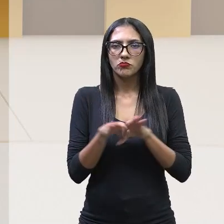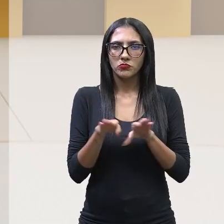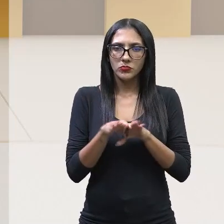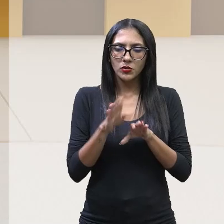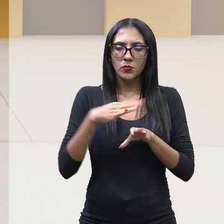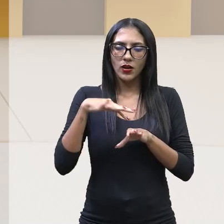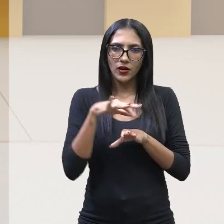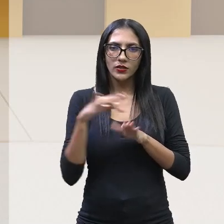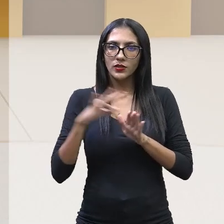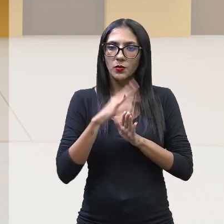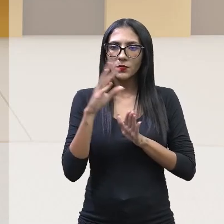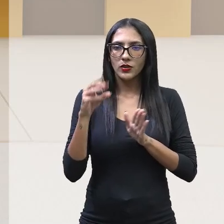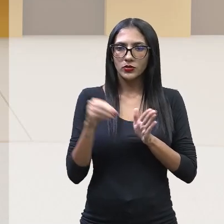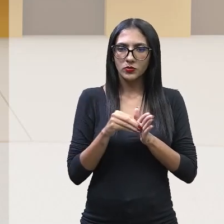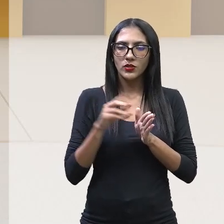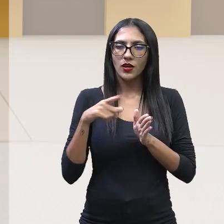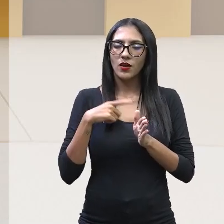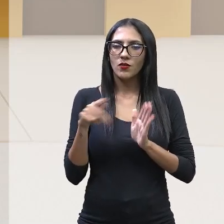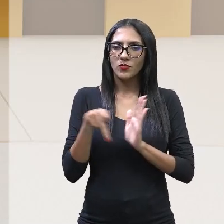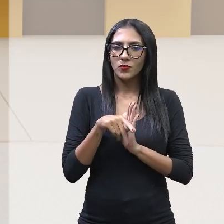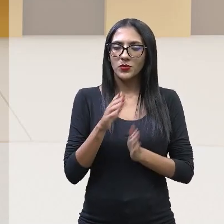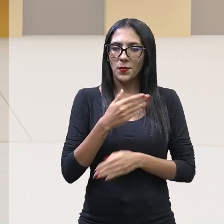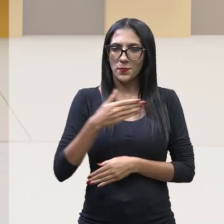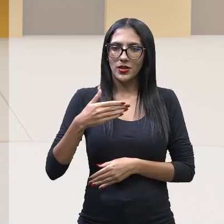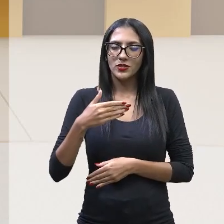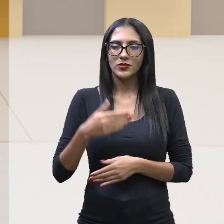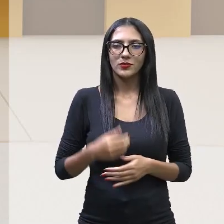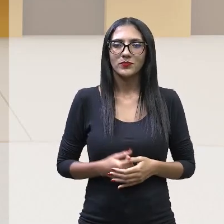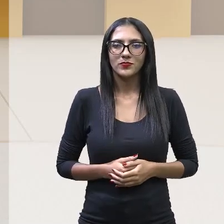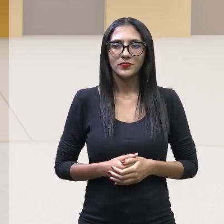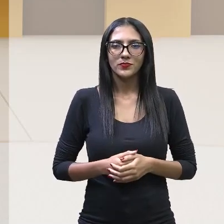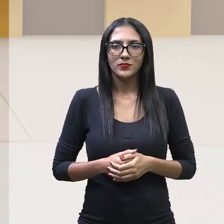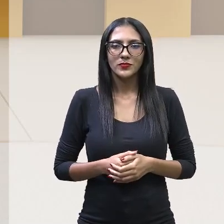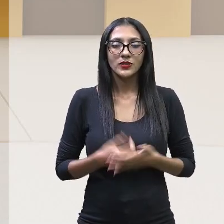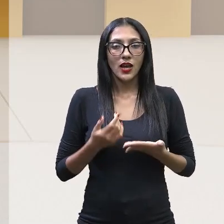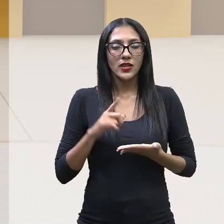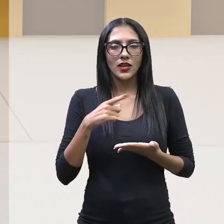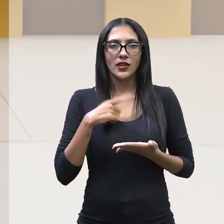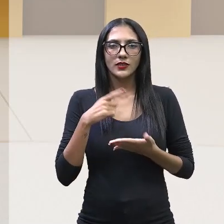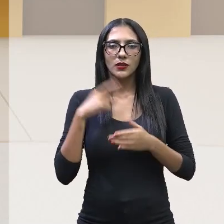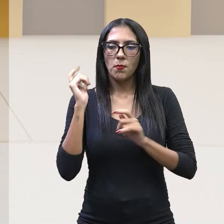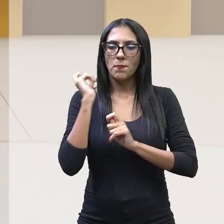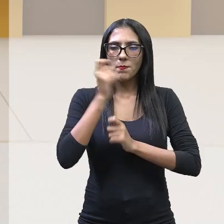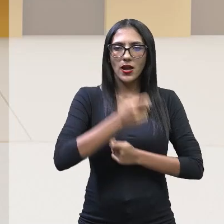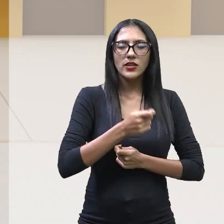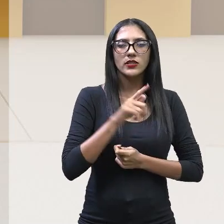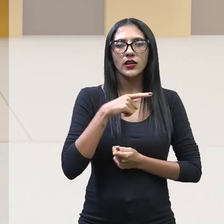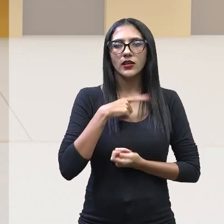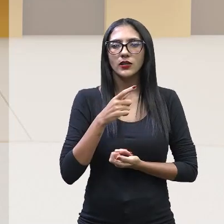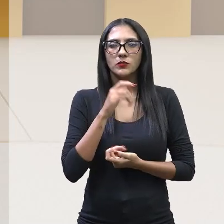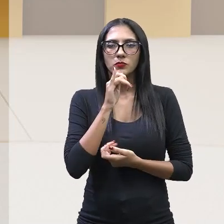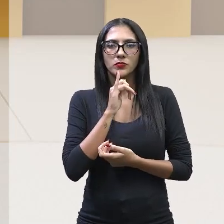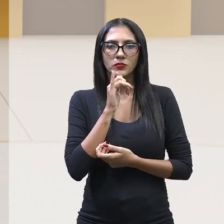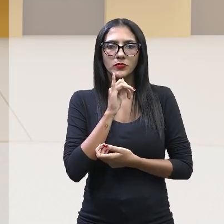importantes na Amazônia está voltada à pesca. E aí, pessoal, essa pesca, seja ela de